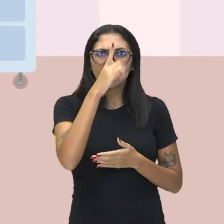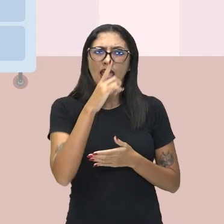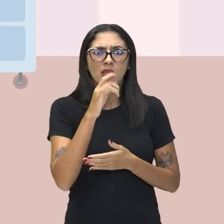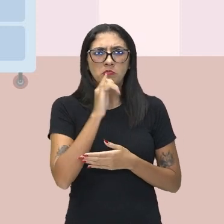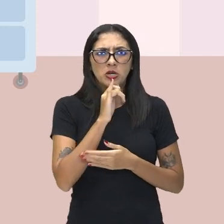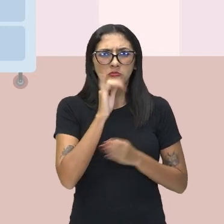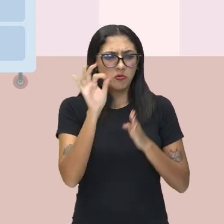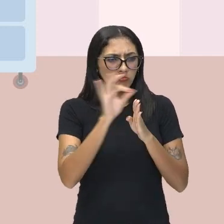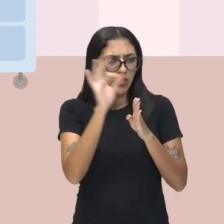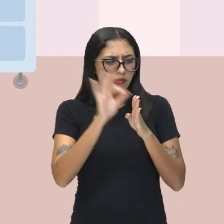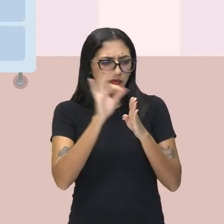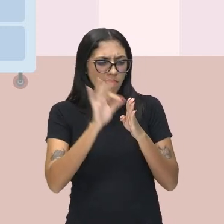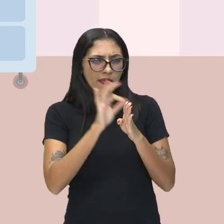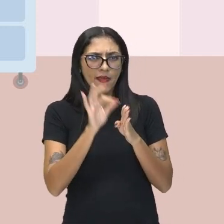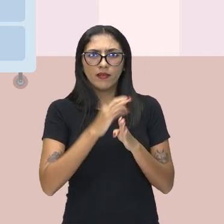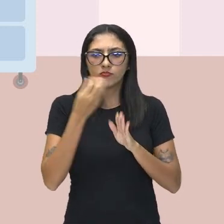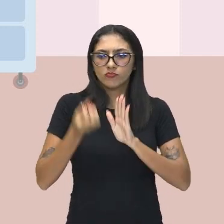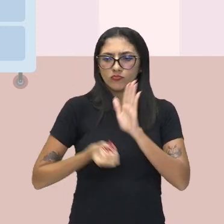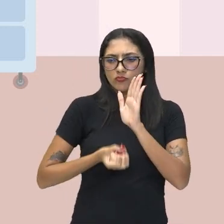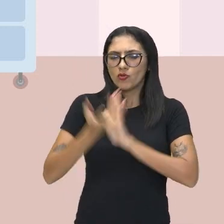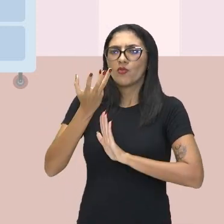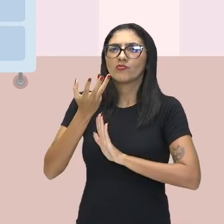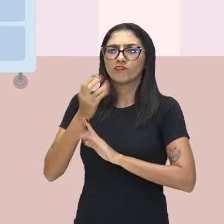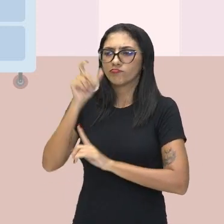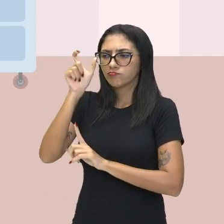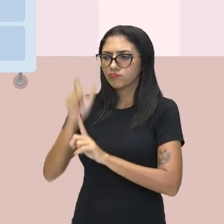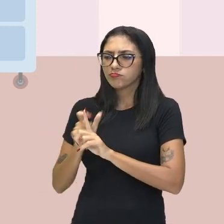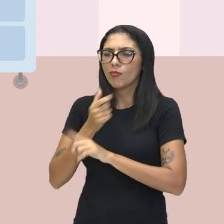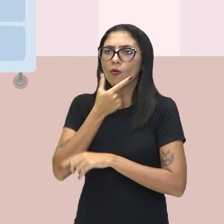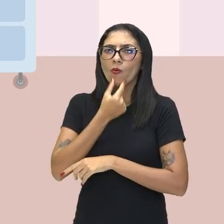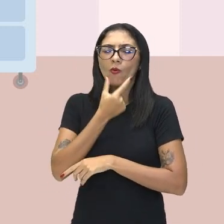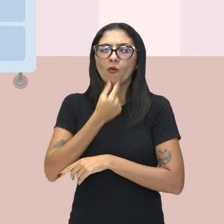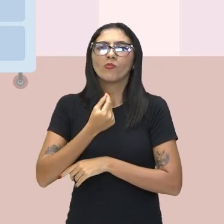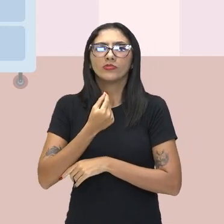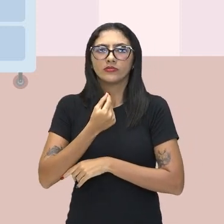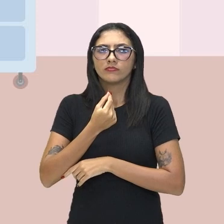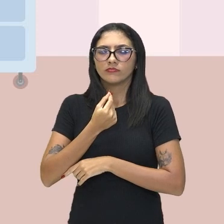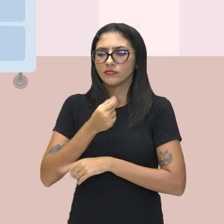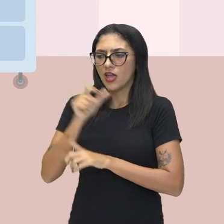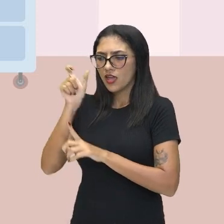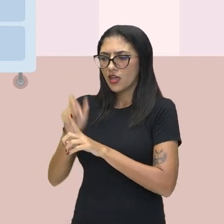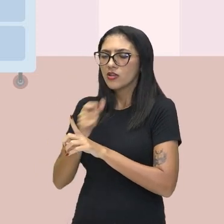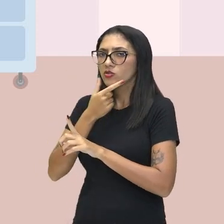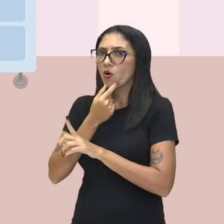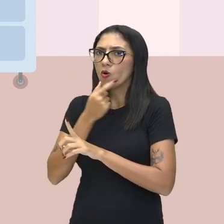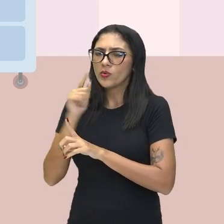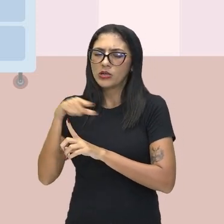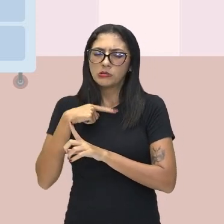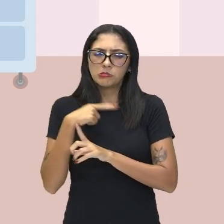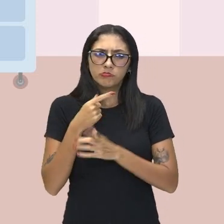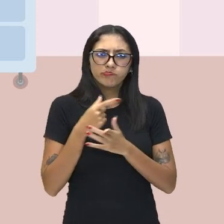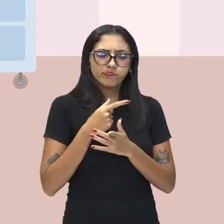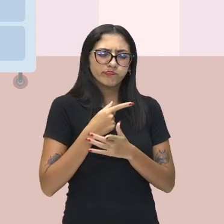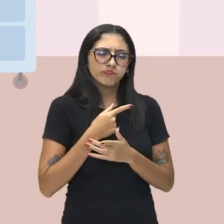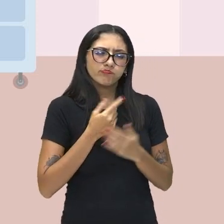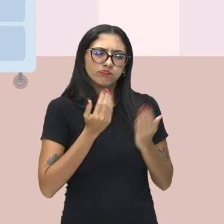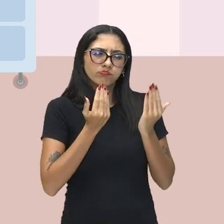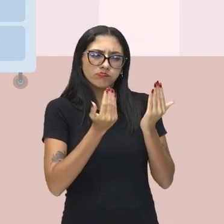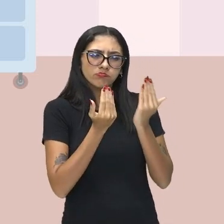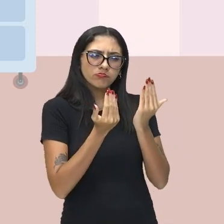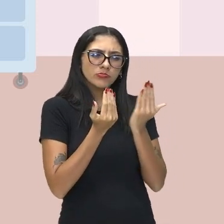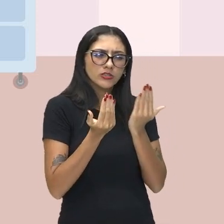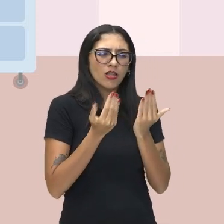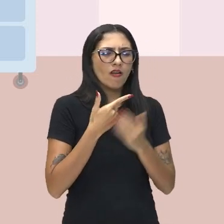ele começa a descobrir esse poder aí do tear que ela tem, né? Ele começa a passar ali a apresentar alguns